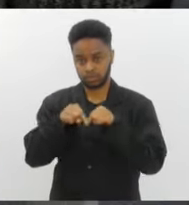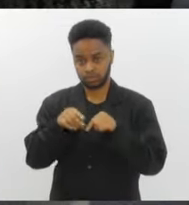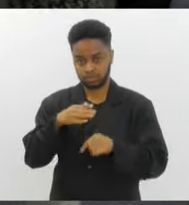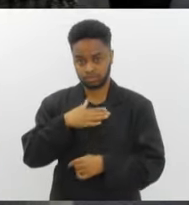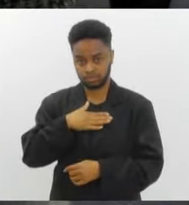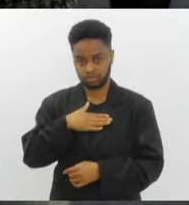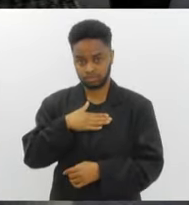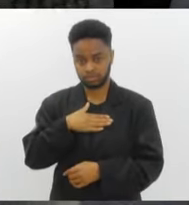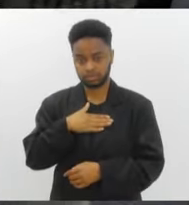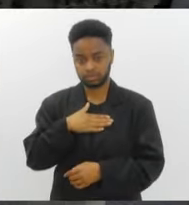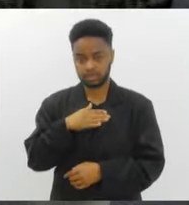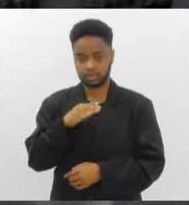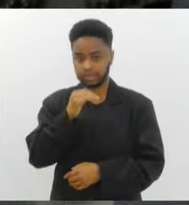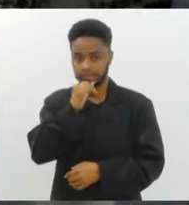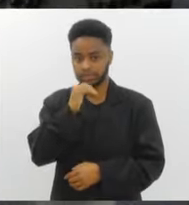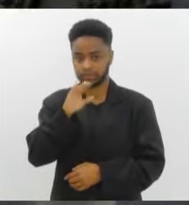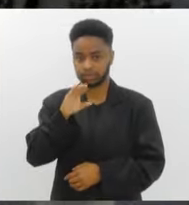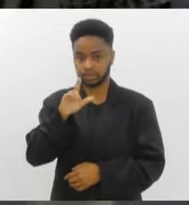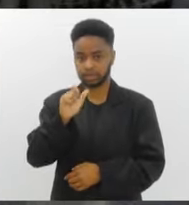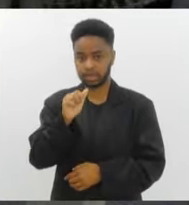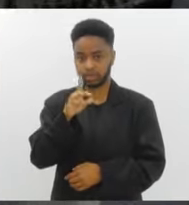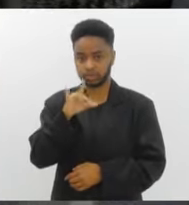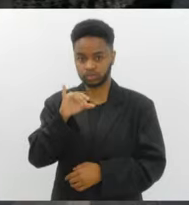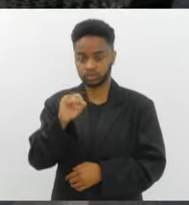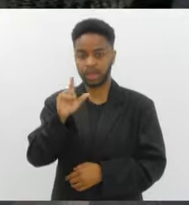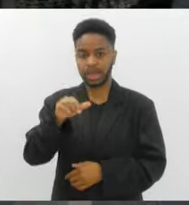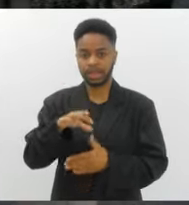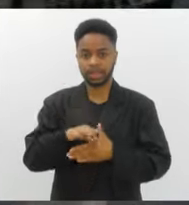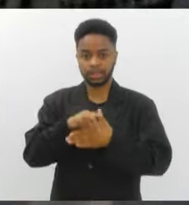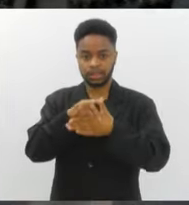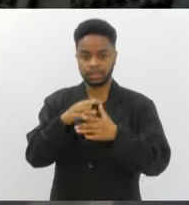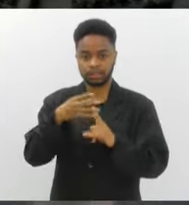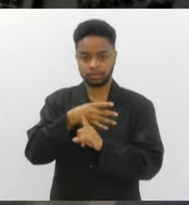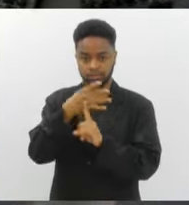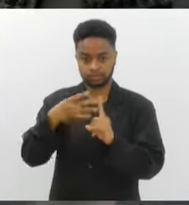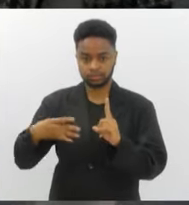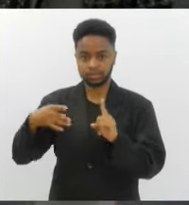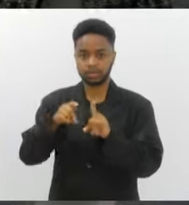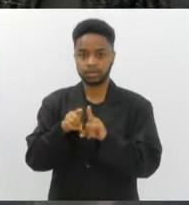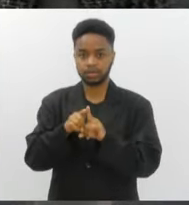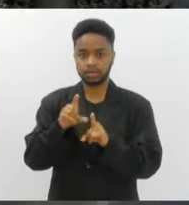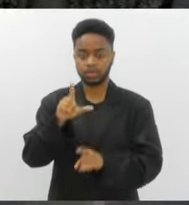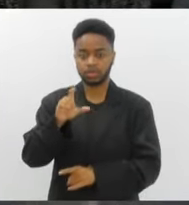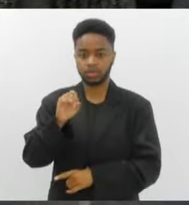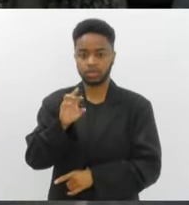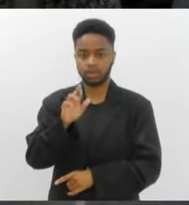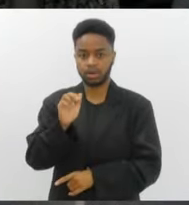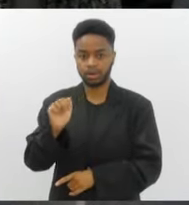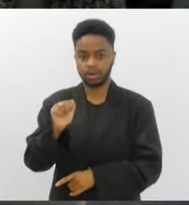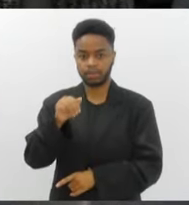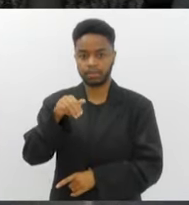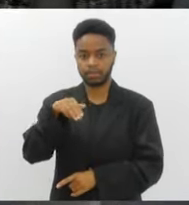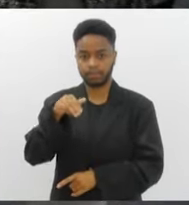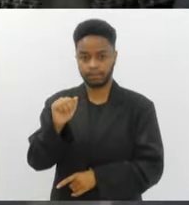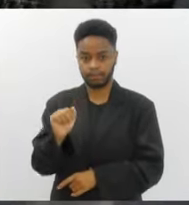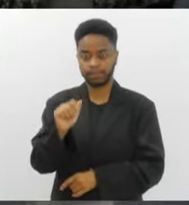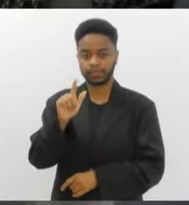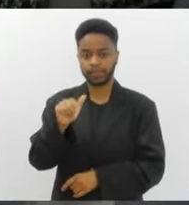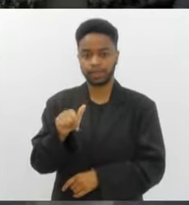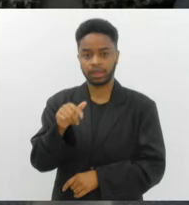O Cláudio Nascimento, que é uma liderança LGBT, e a Lohama, que é uma